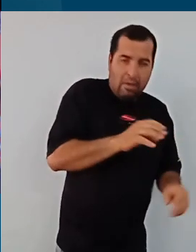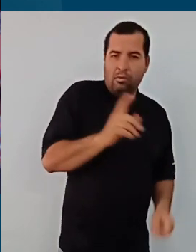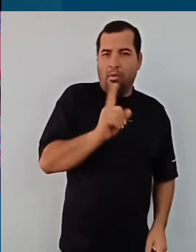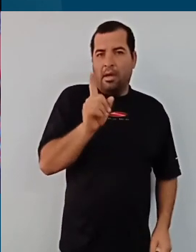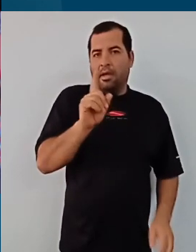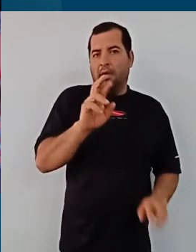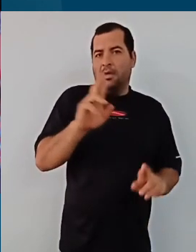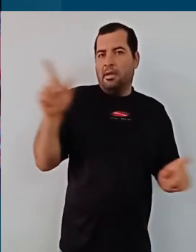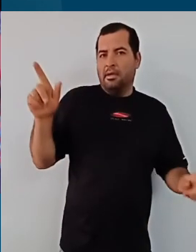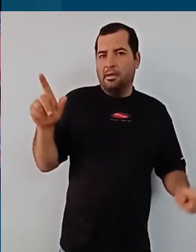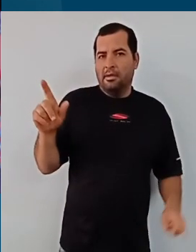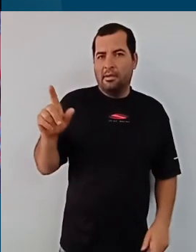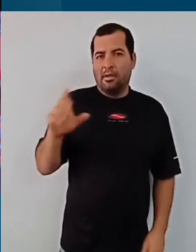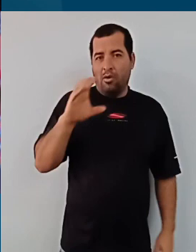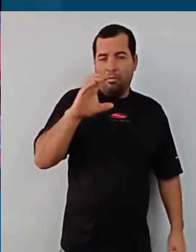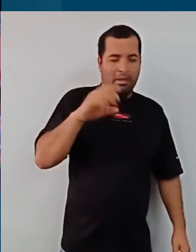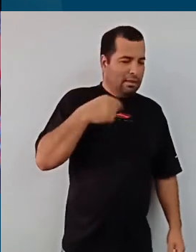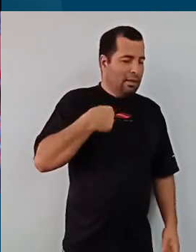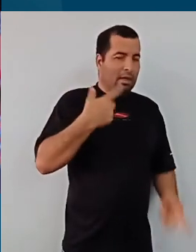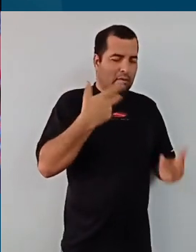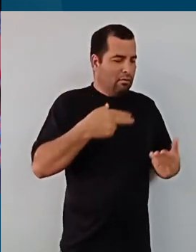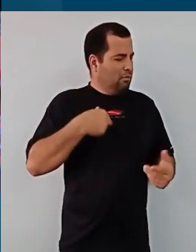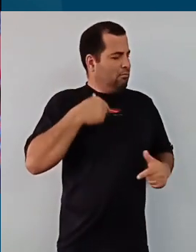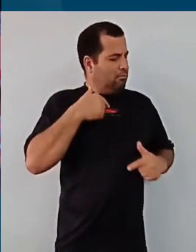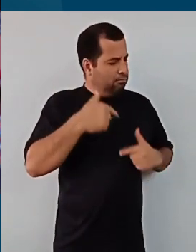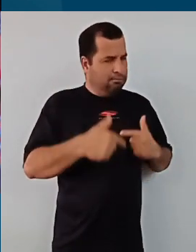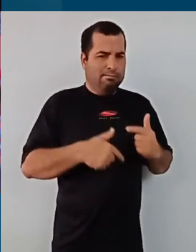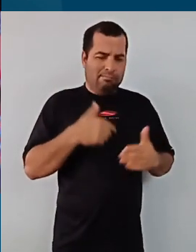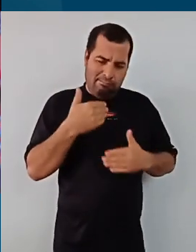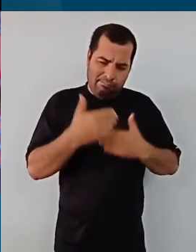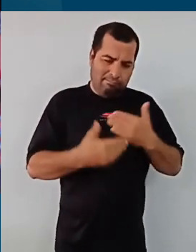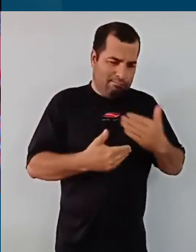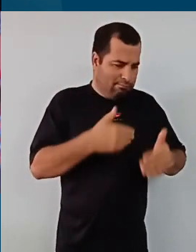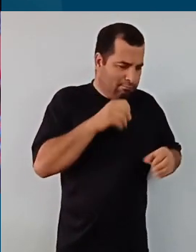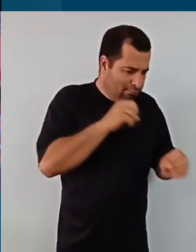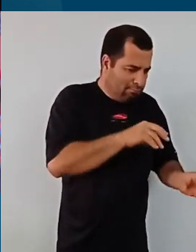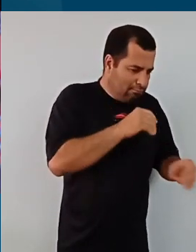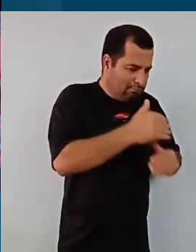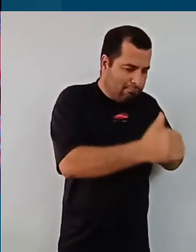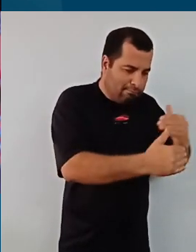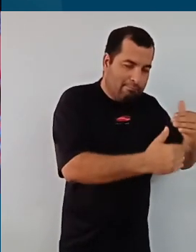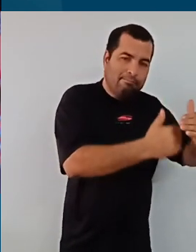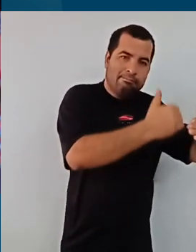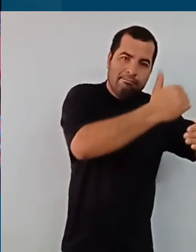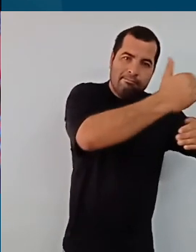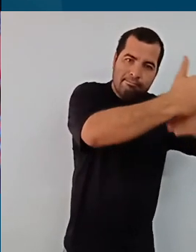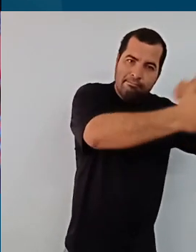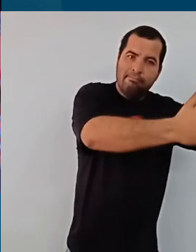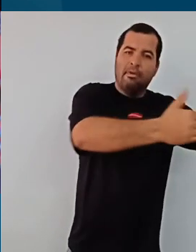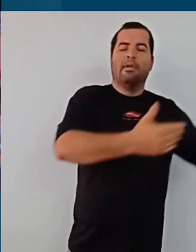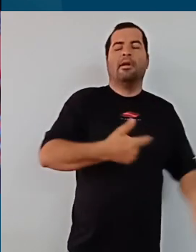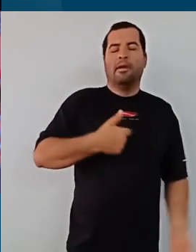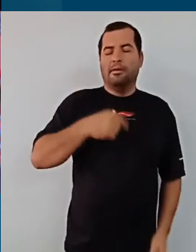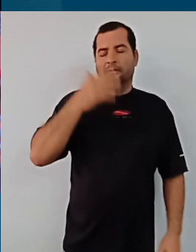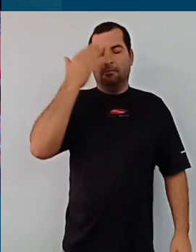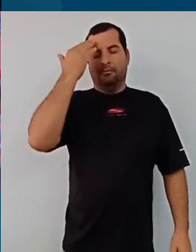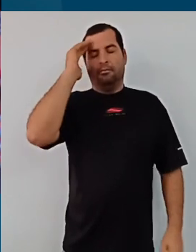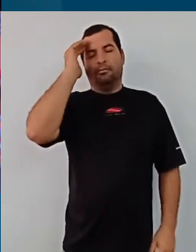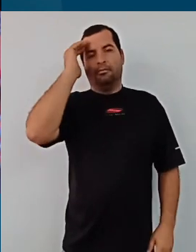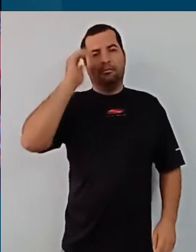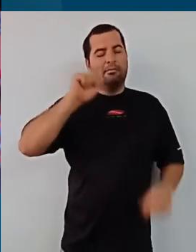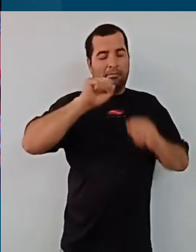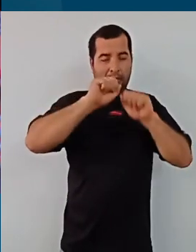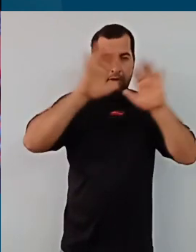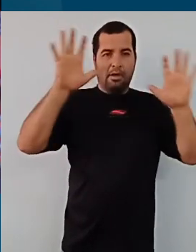vai, ao longo de todo o trabalho que a gente faz com os estudantes, desenvolvendo. Então, acho que isso ficou muito claro, e agora